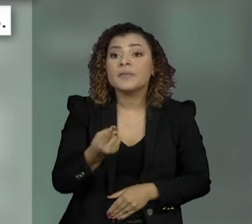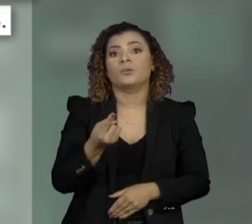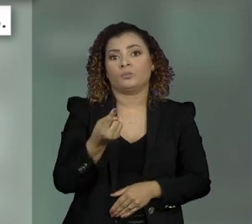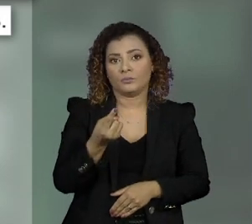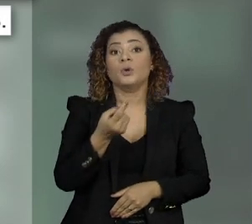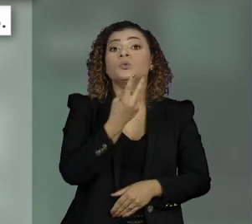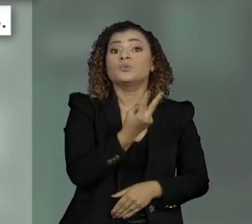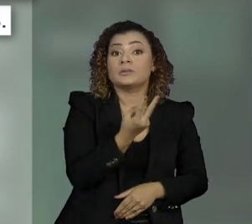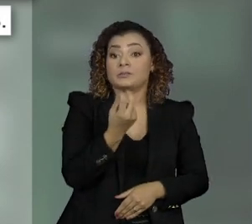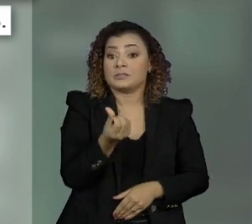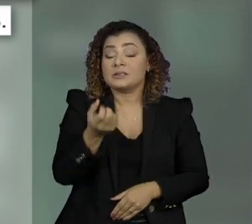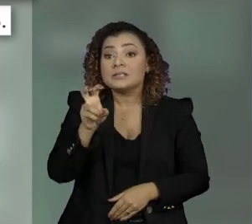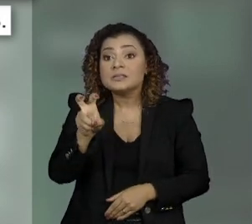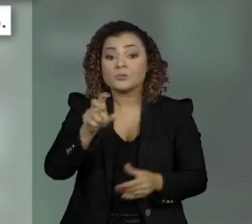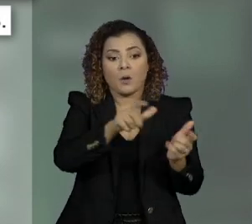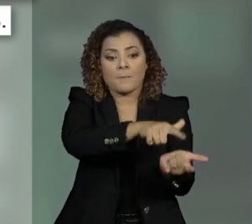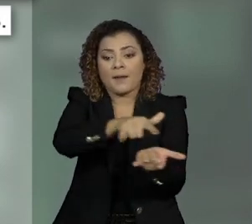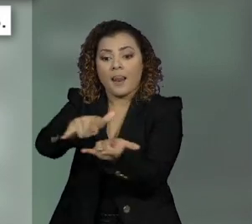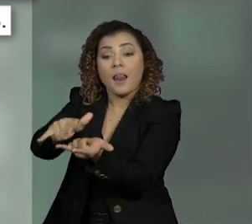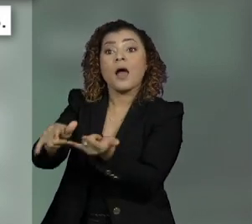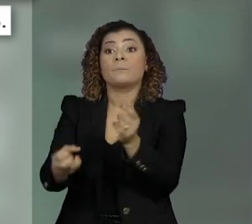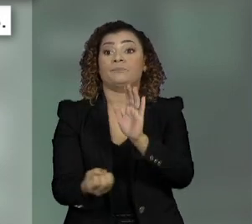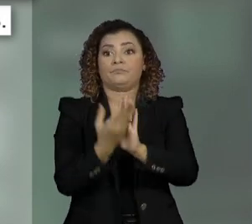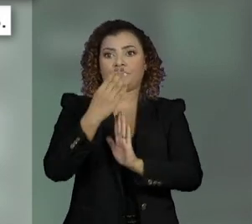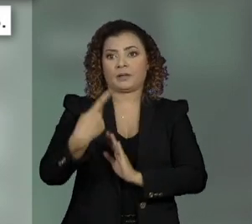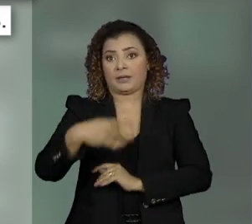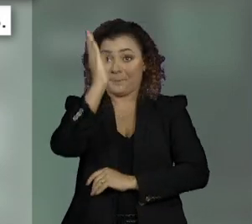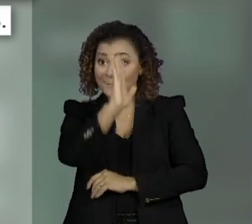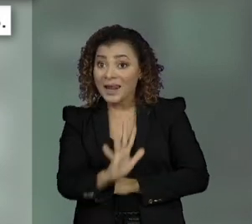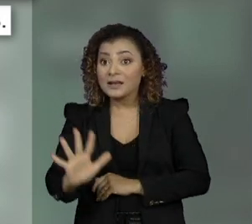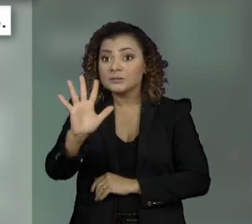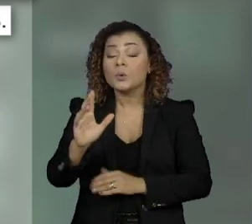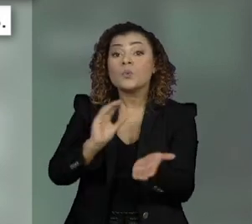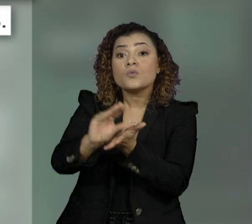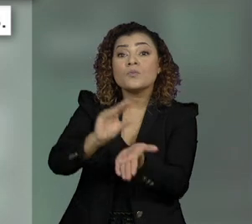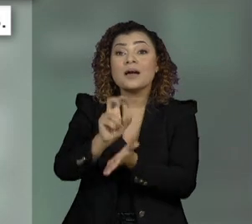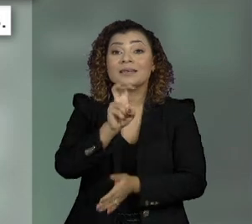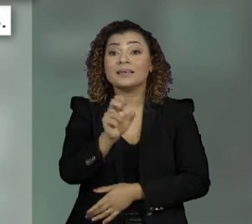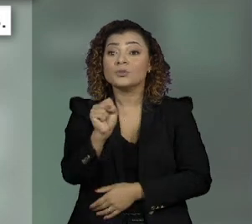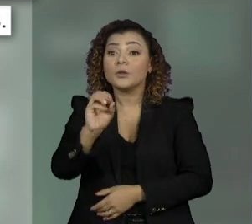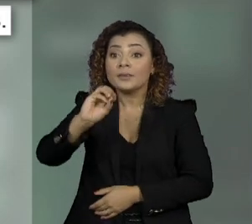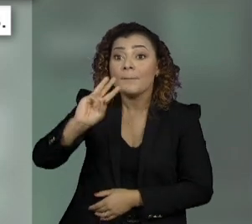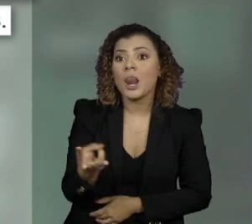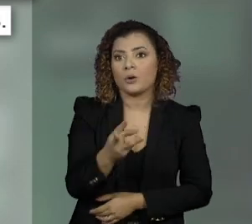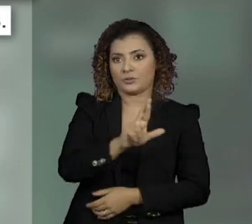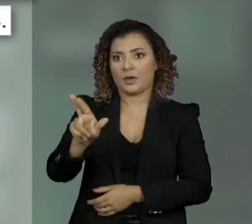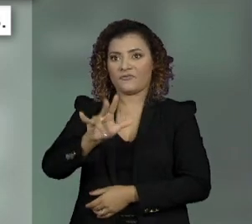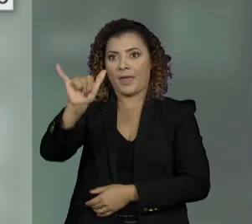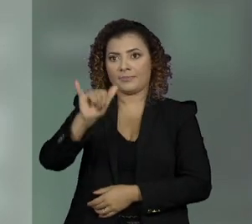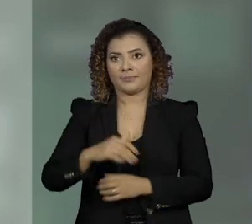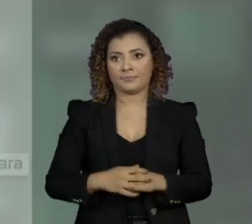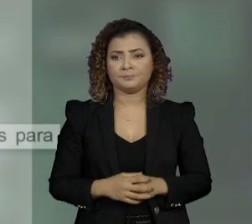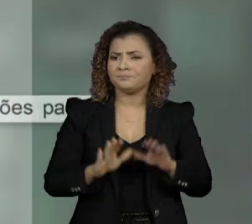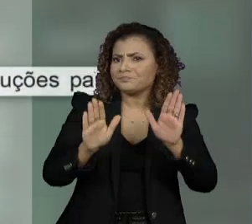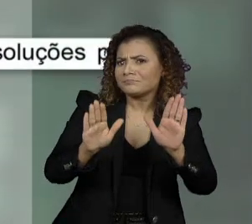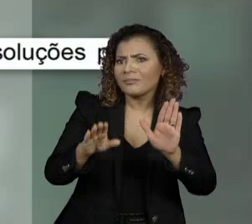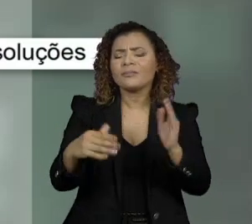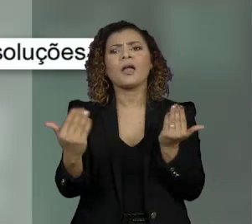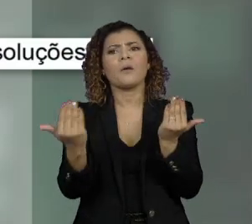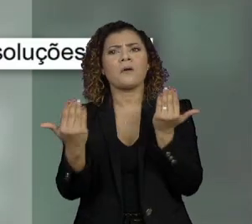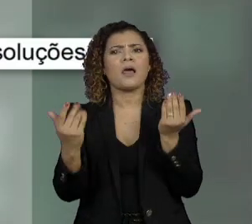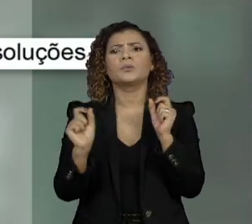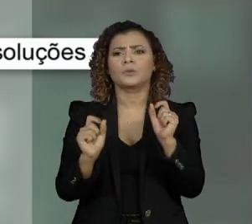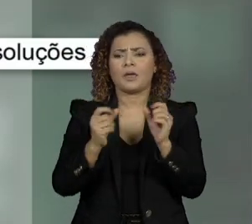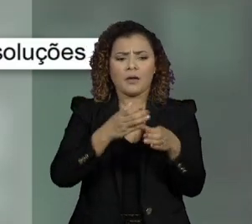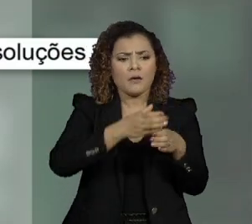12.265 mil leitos de UTI em todo o país, investimento de mais de 580 milhões de reais. Com relação à oferta